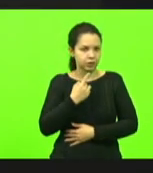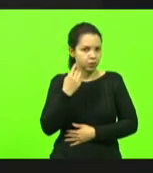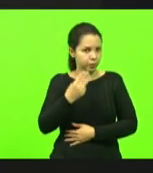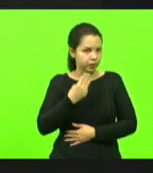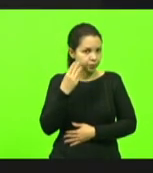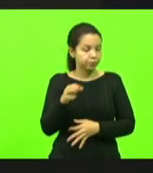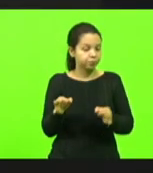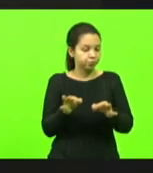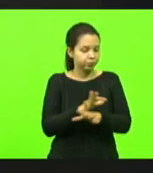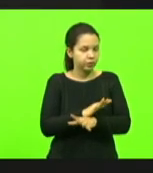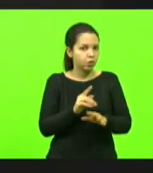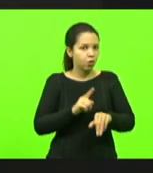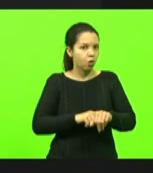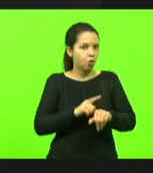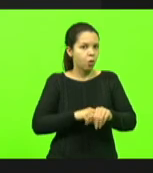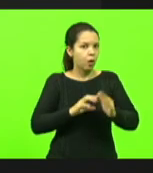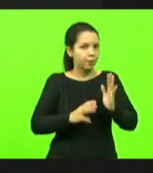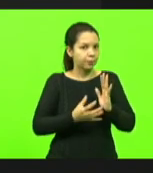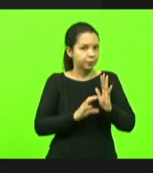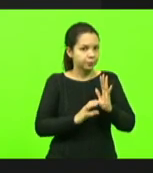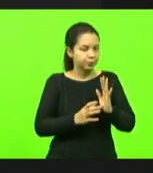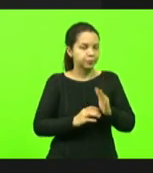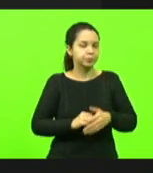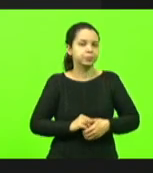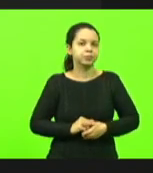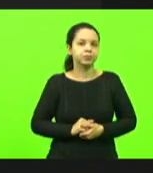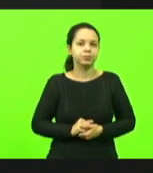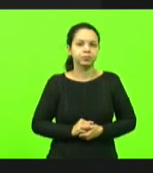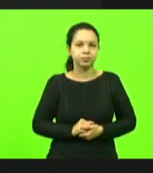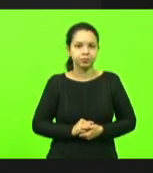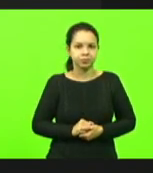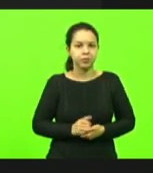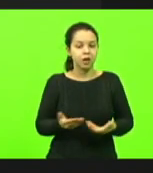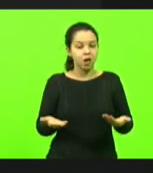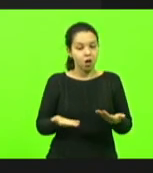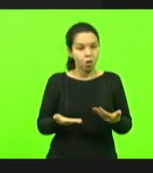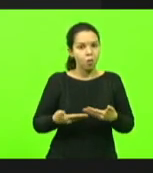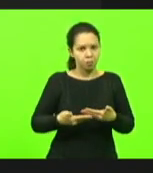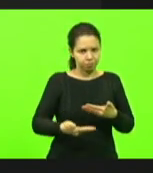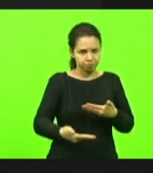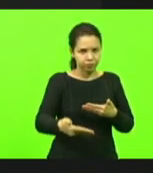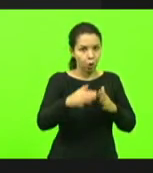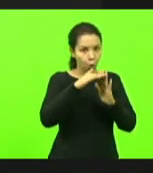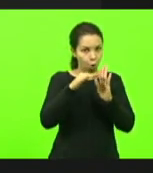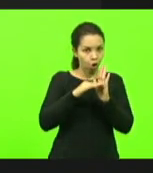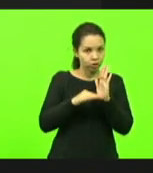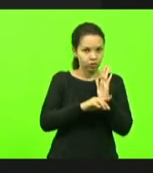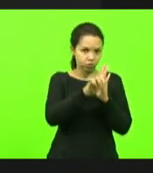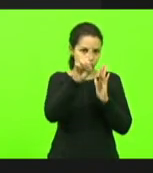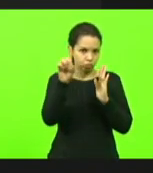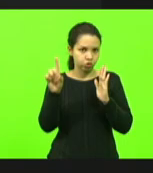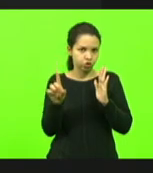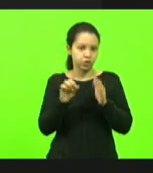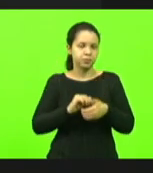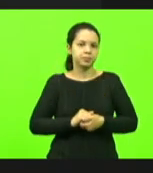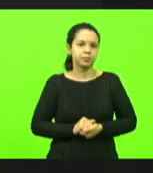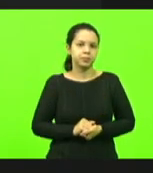Finalizando, então, o horário destinado aos partidos políticos, entraremos e faremos a ordem do dia nesse